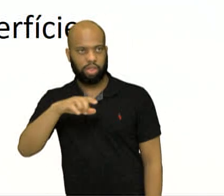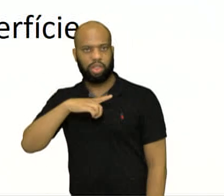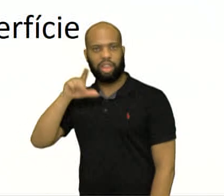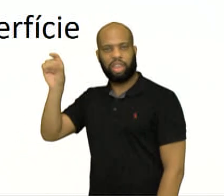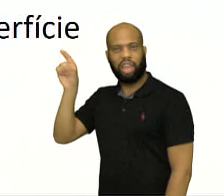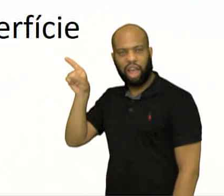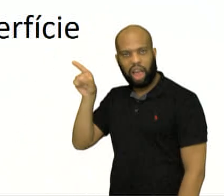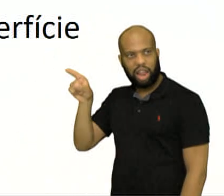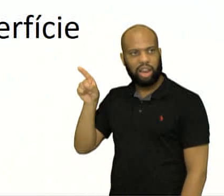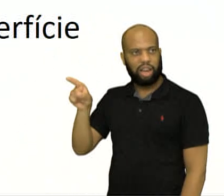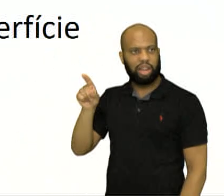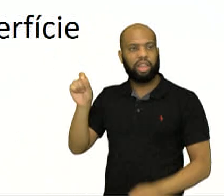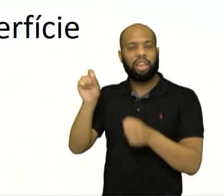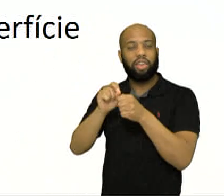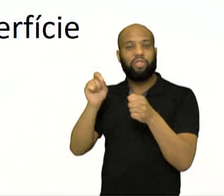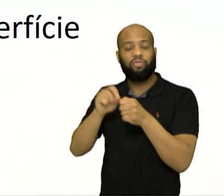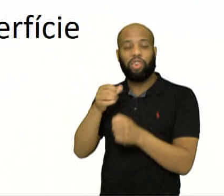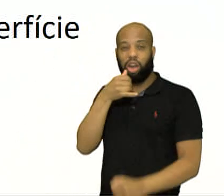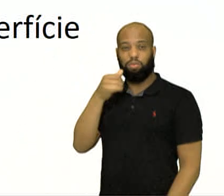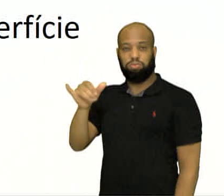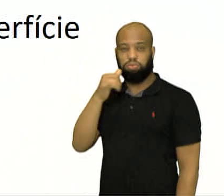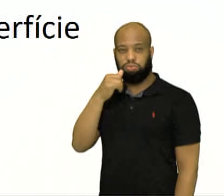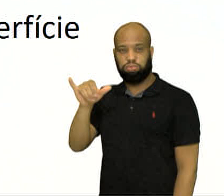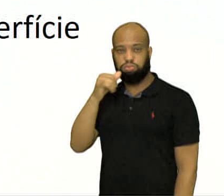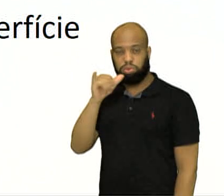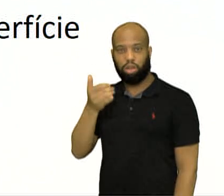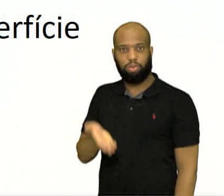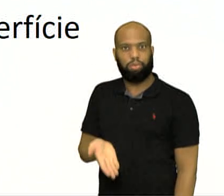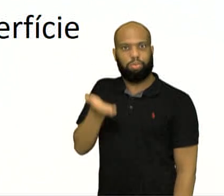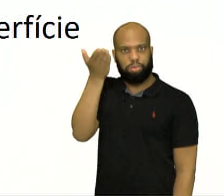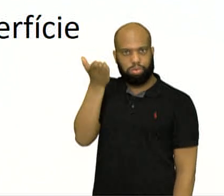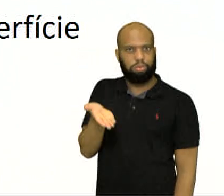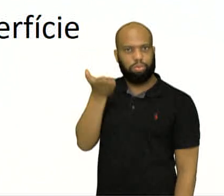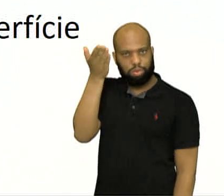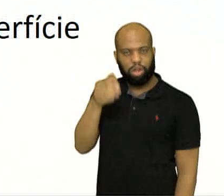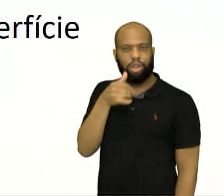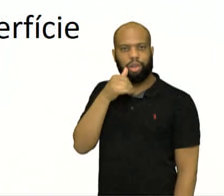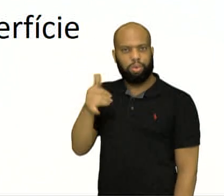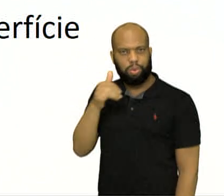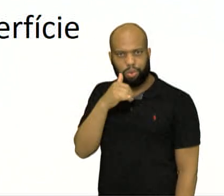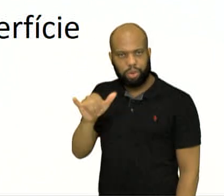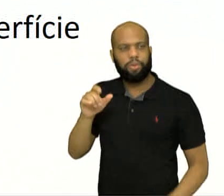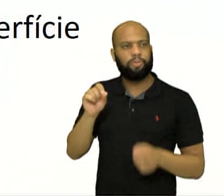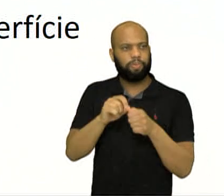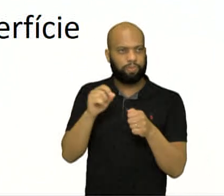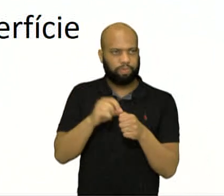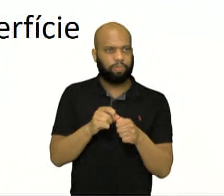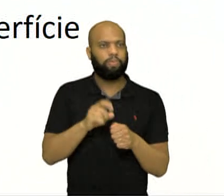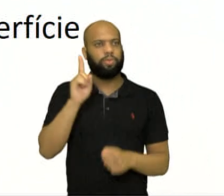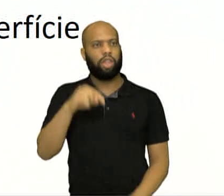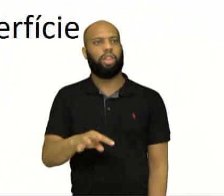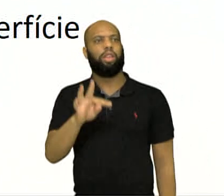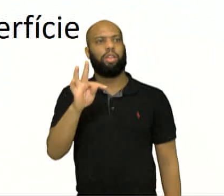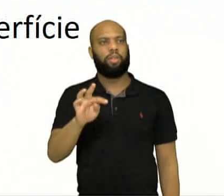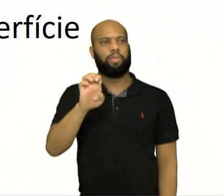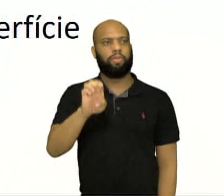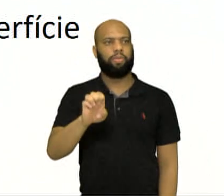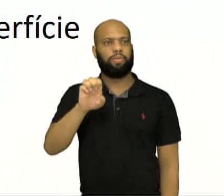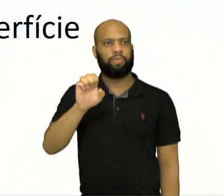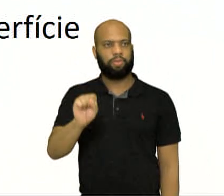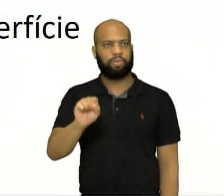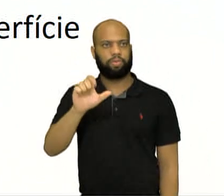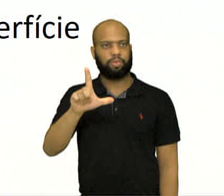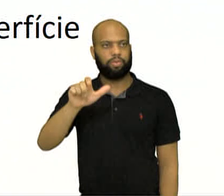que permite produzir altas tensões, né? Altas voltagens, a ordem de 30